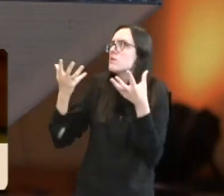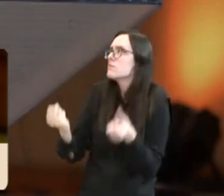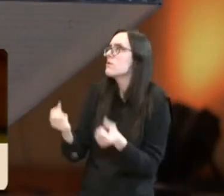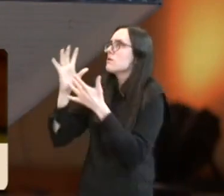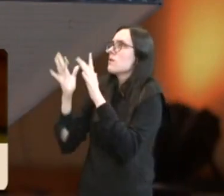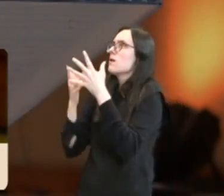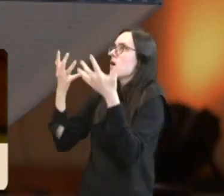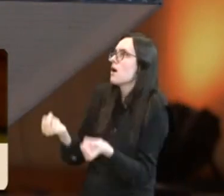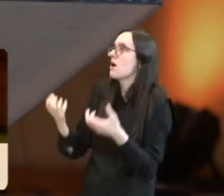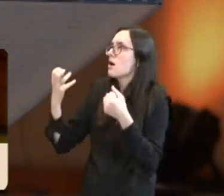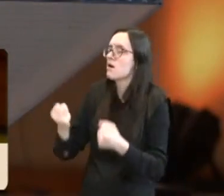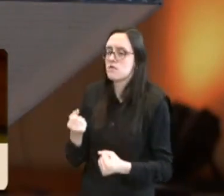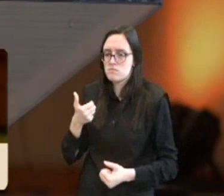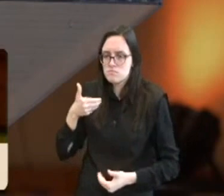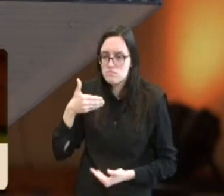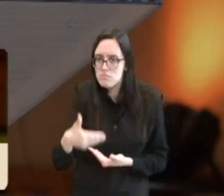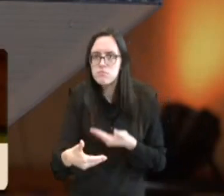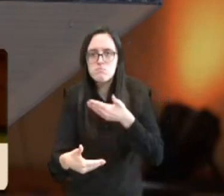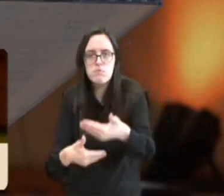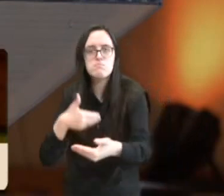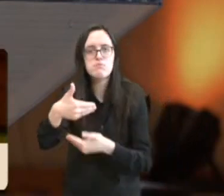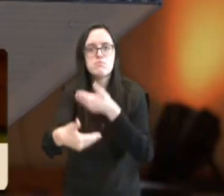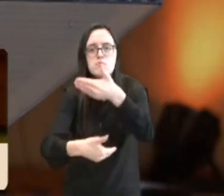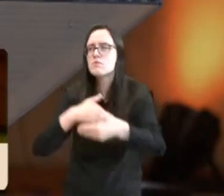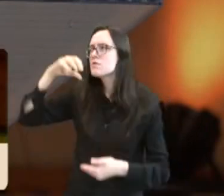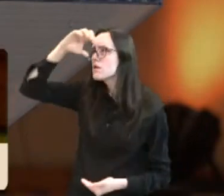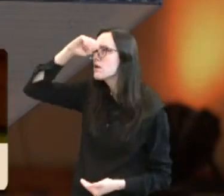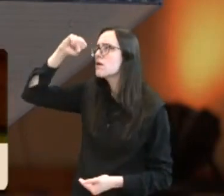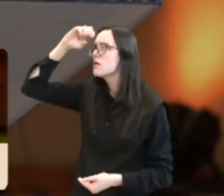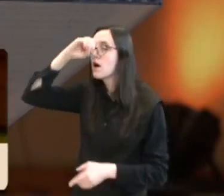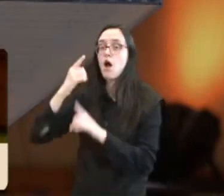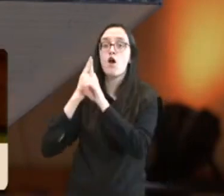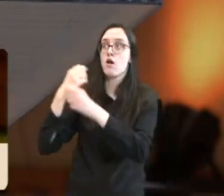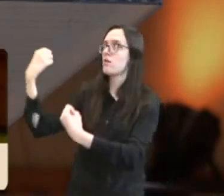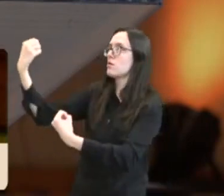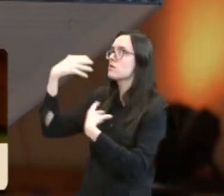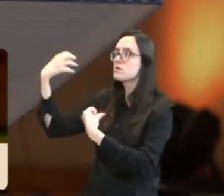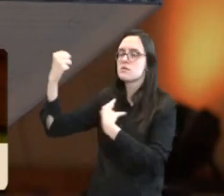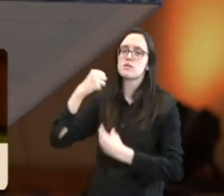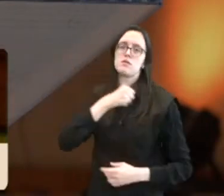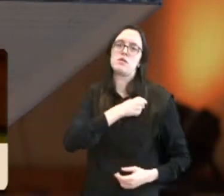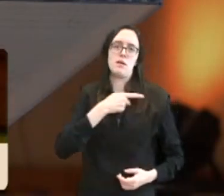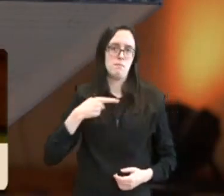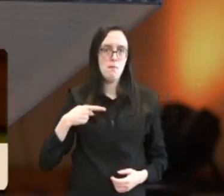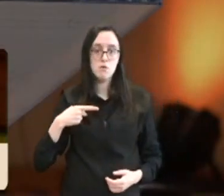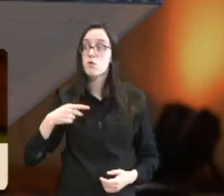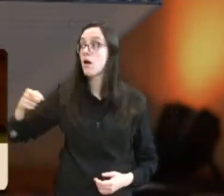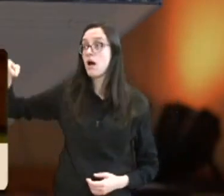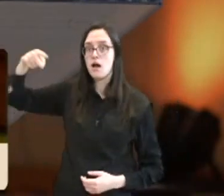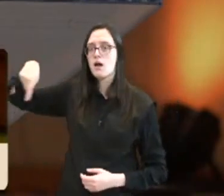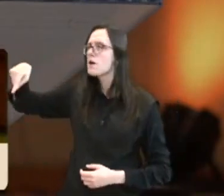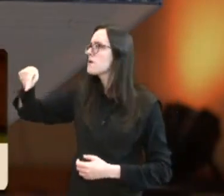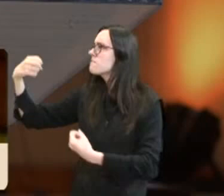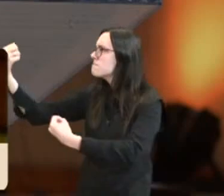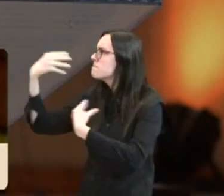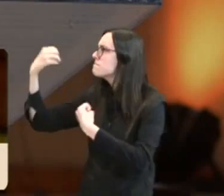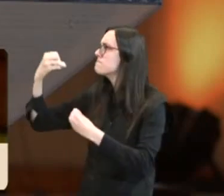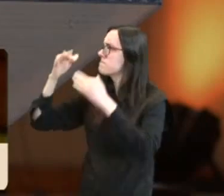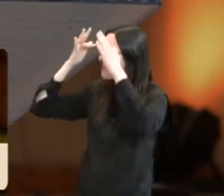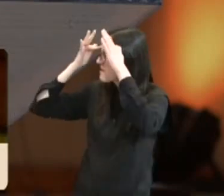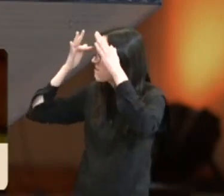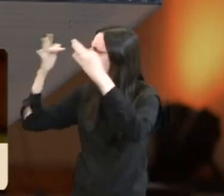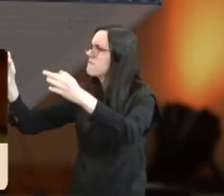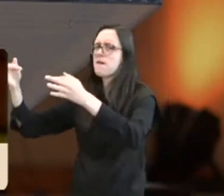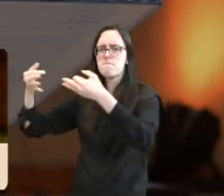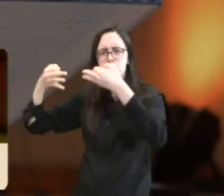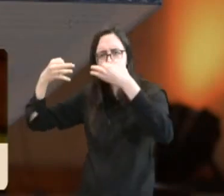convertidos, perseveravam na doutrina dos apóstolos. Eles se mantinham fiéis à